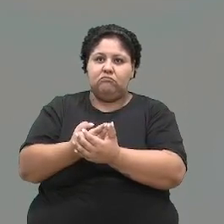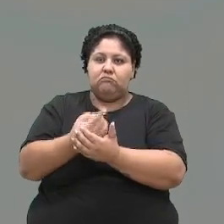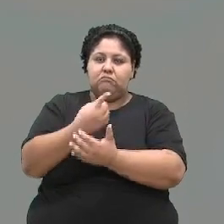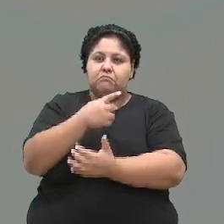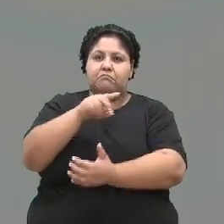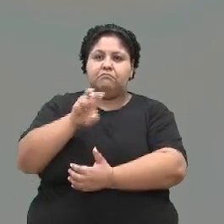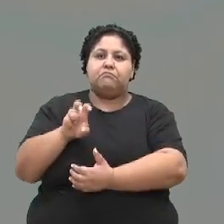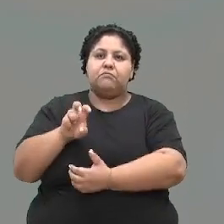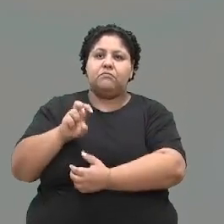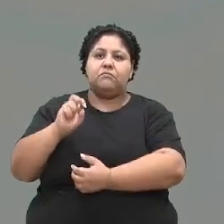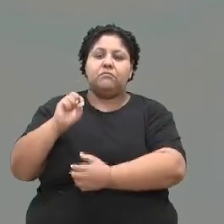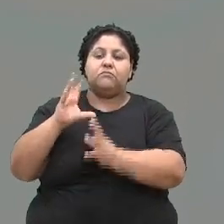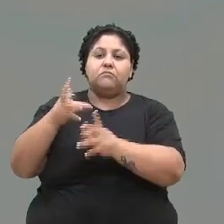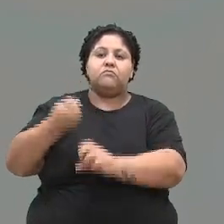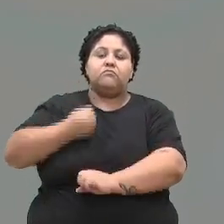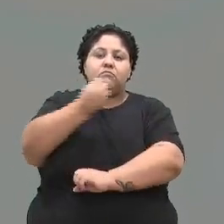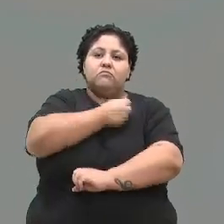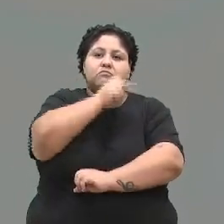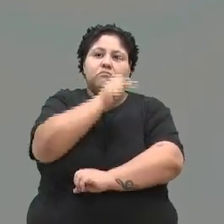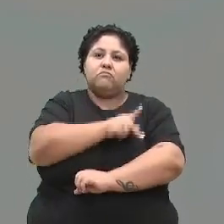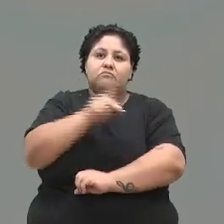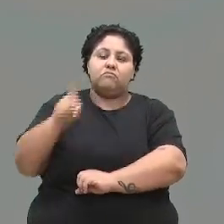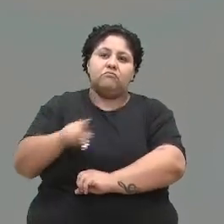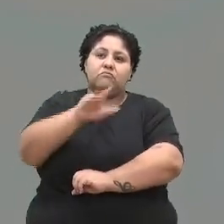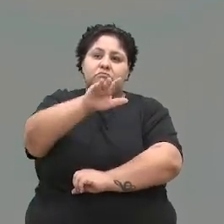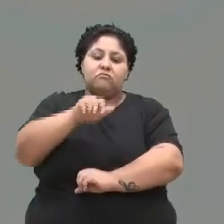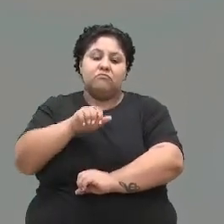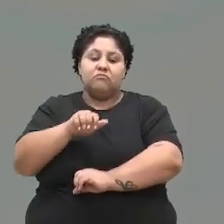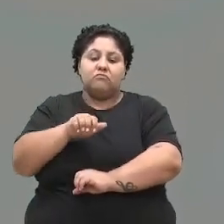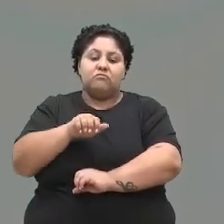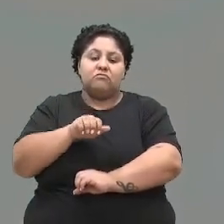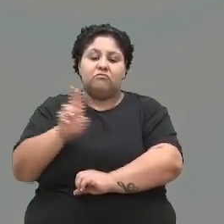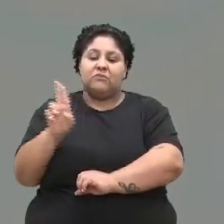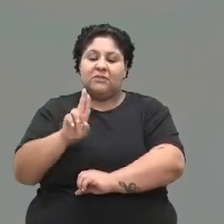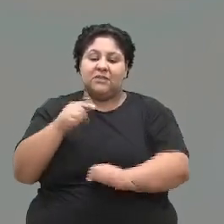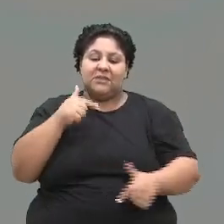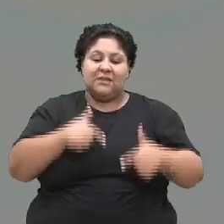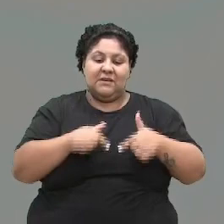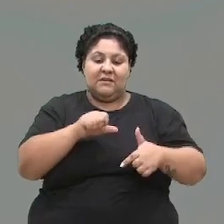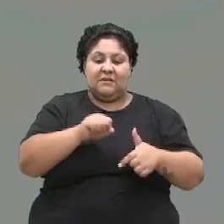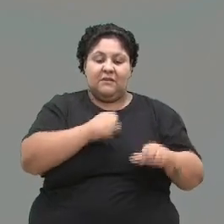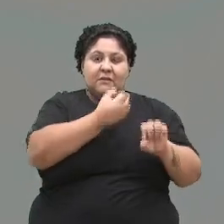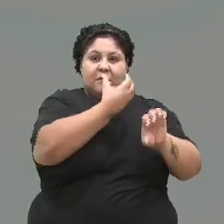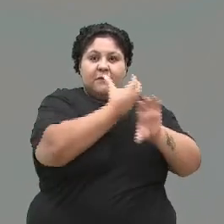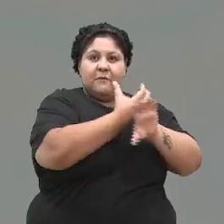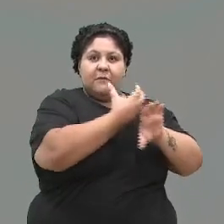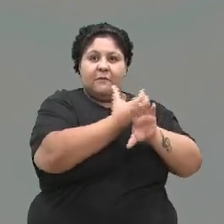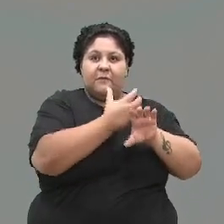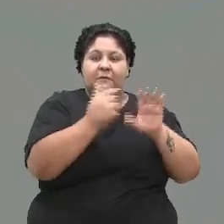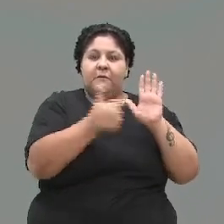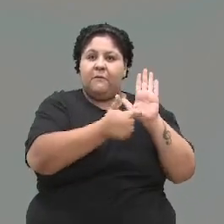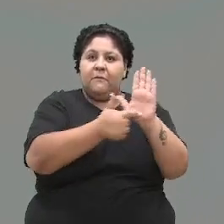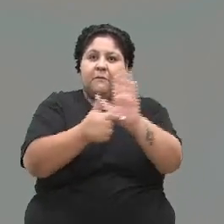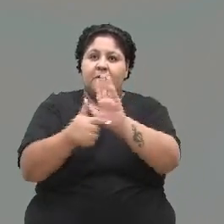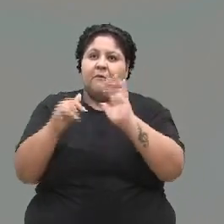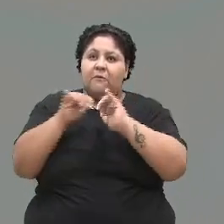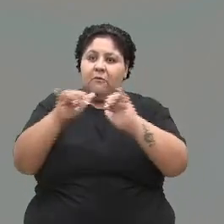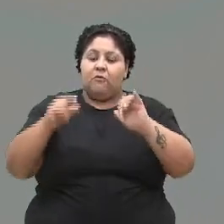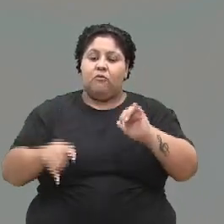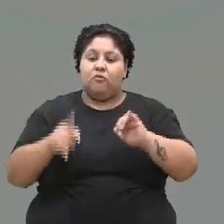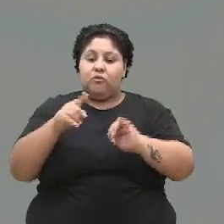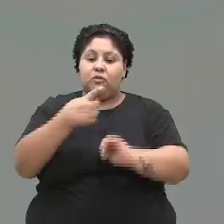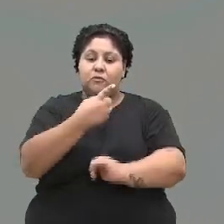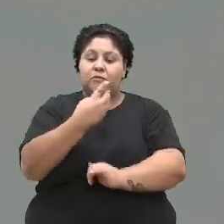15. Qual o número de professores nomeados trabalhando na SMED, apresentar dados referentes aos últimos 3